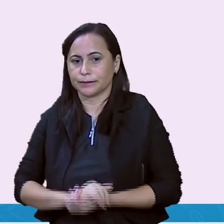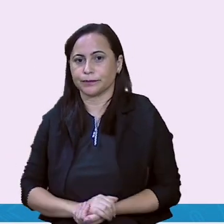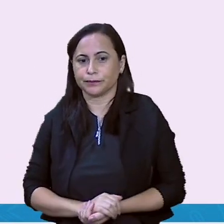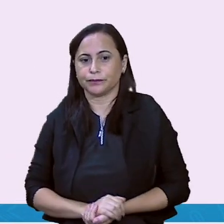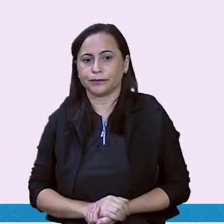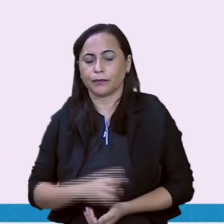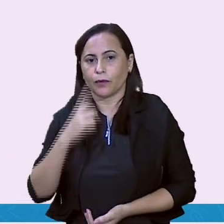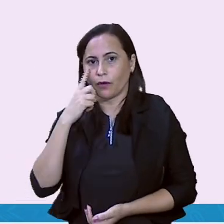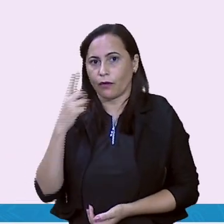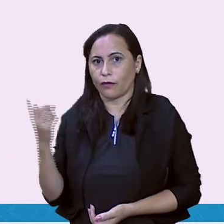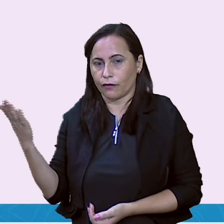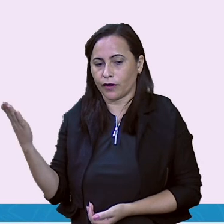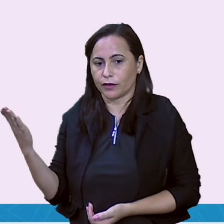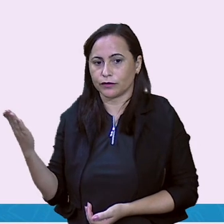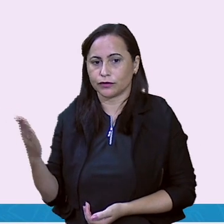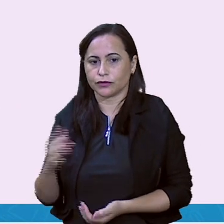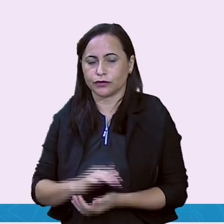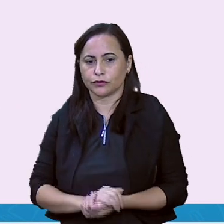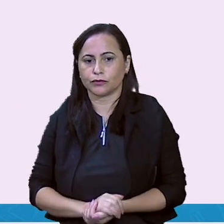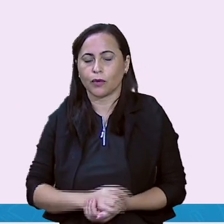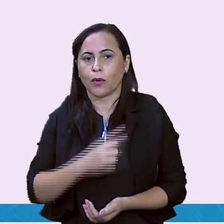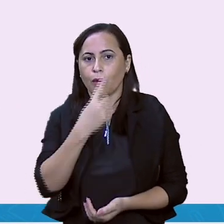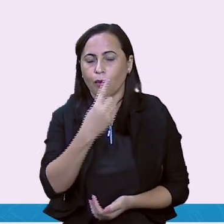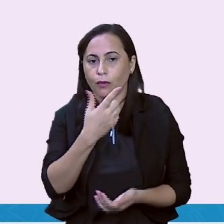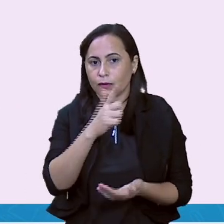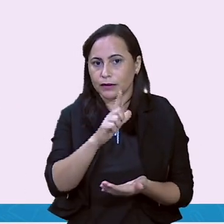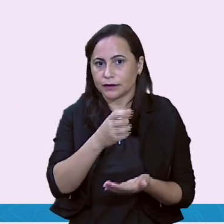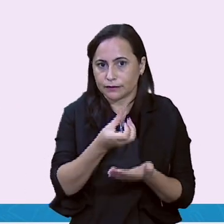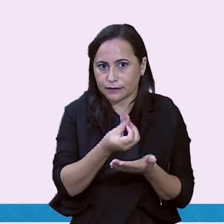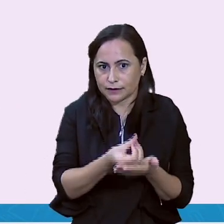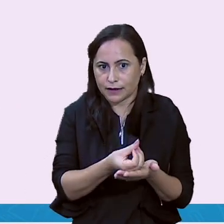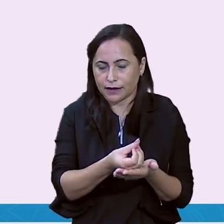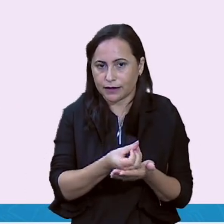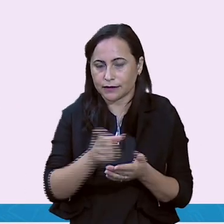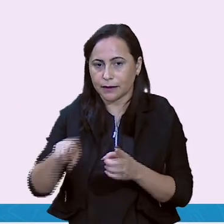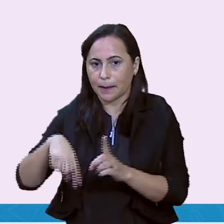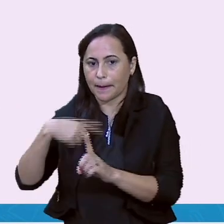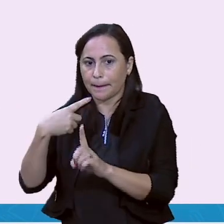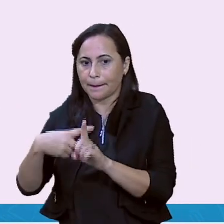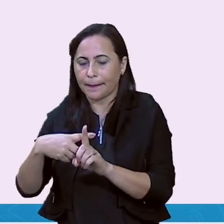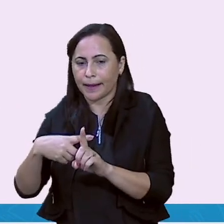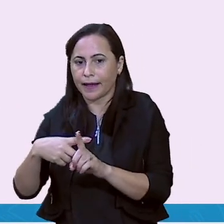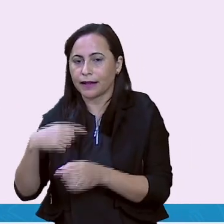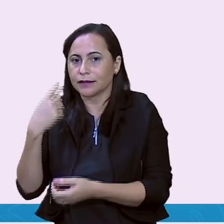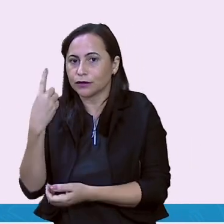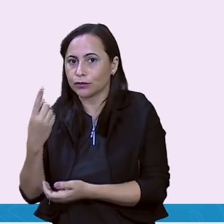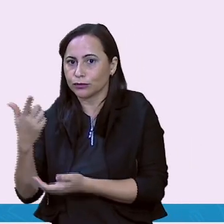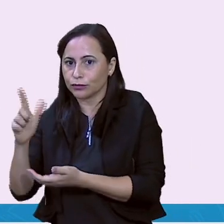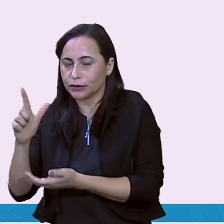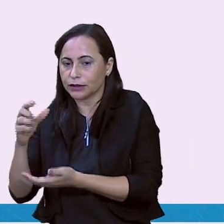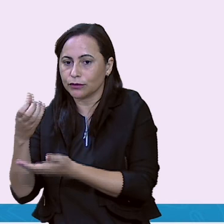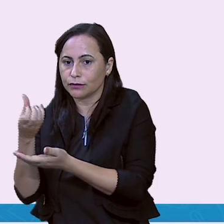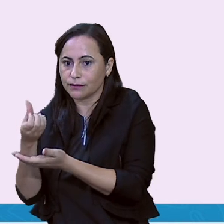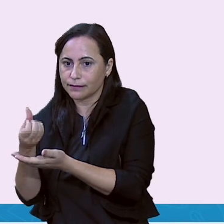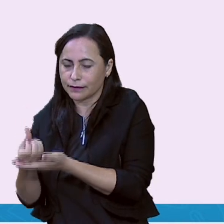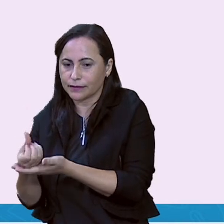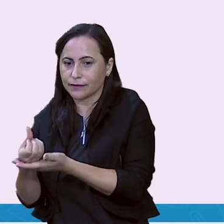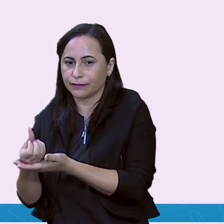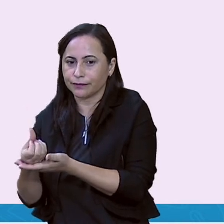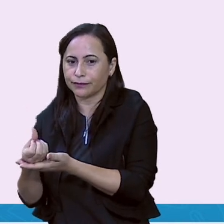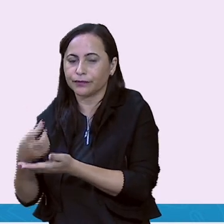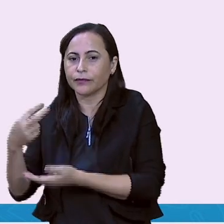atenção, ó. Em 1 litro, 6. Ela vai somar, fazer uma soma. Então, no outro litro,